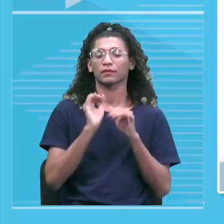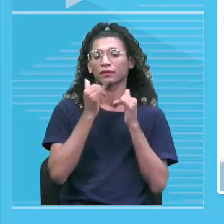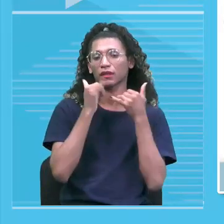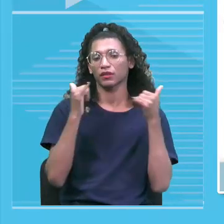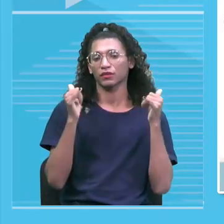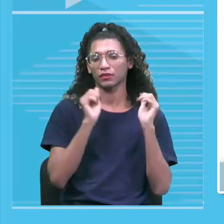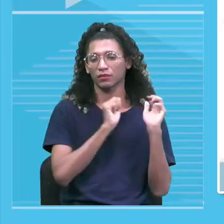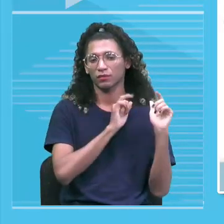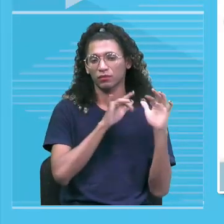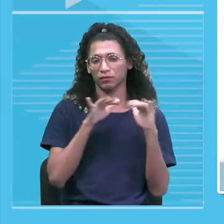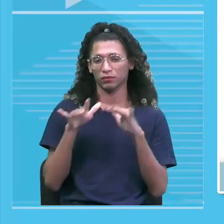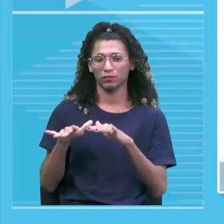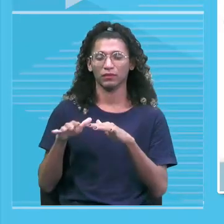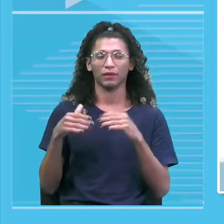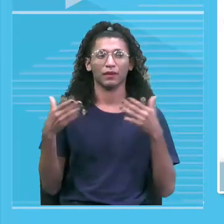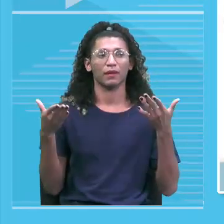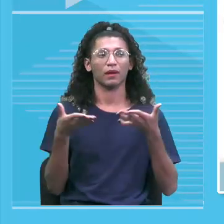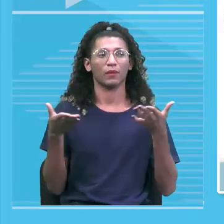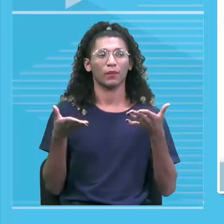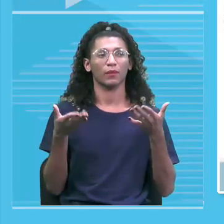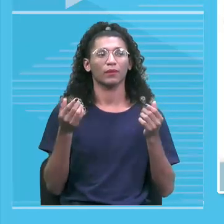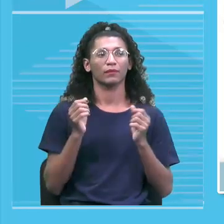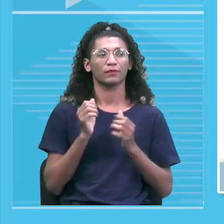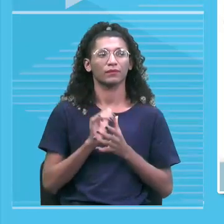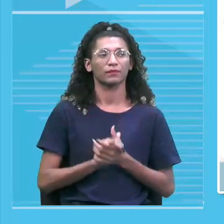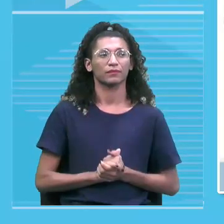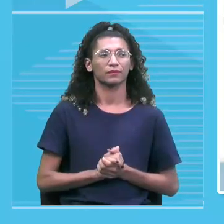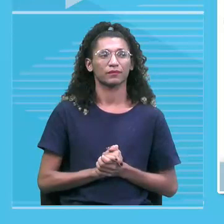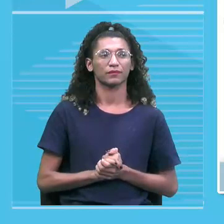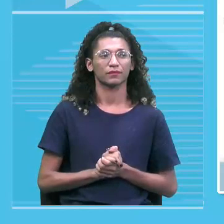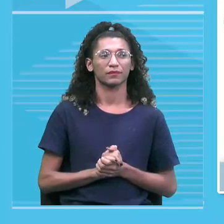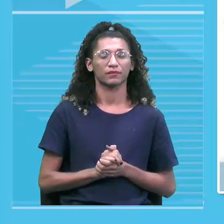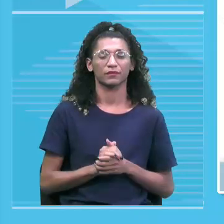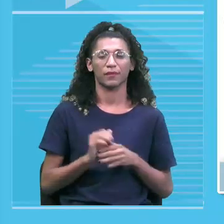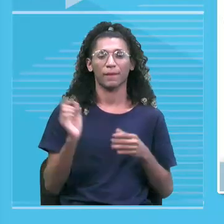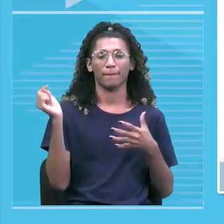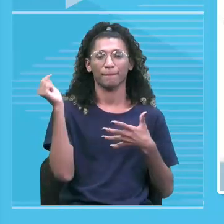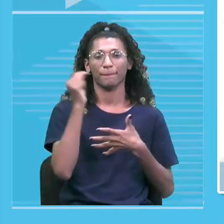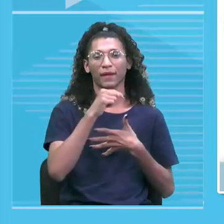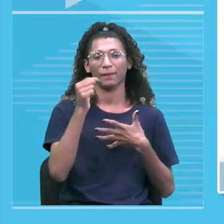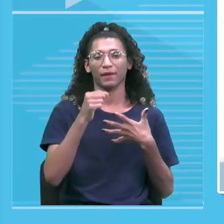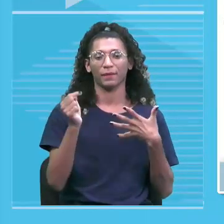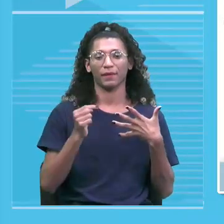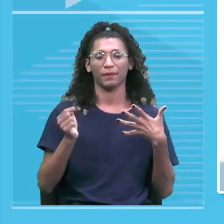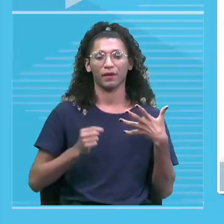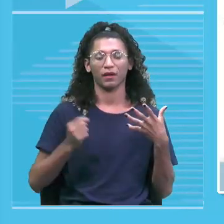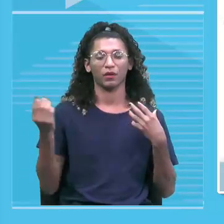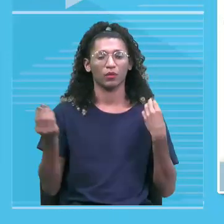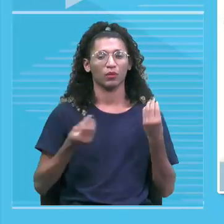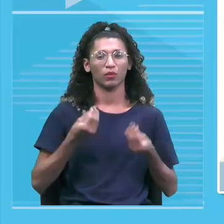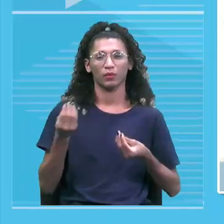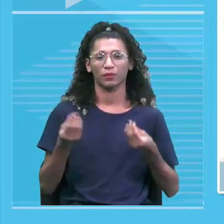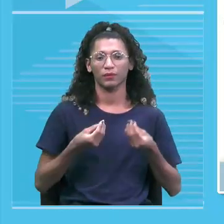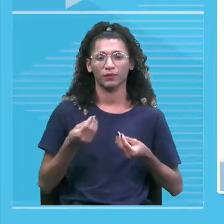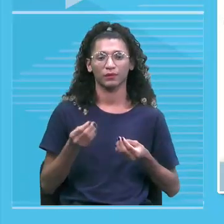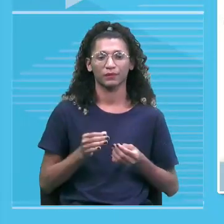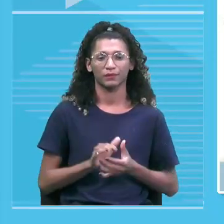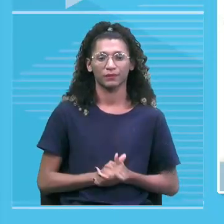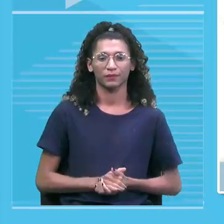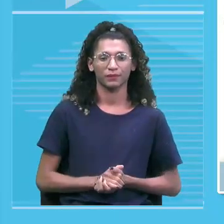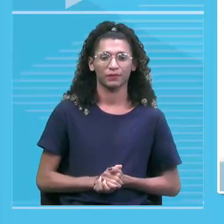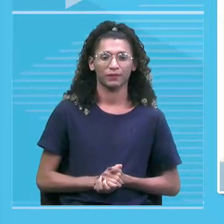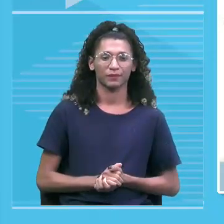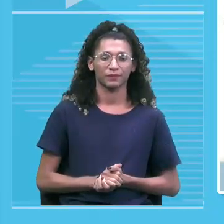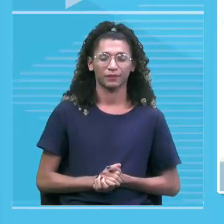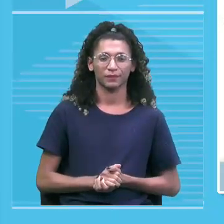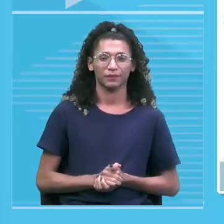e agora a gente vai começar a classificá-las classificar essas ondas